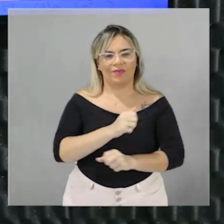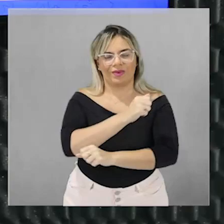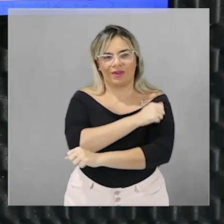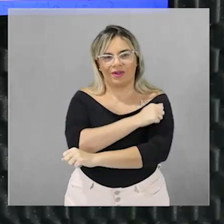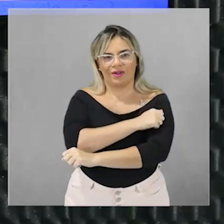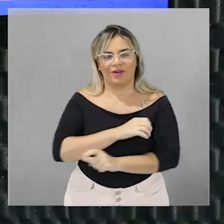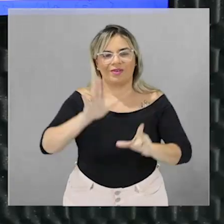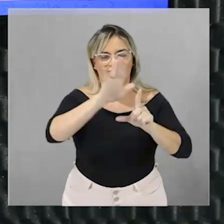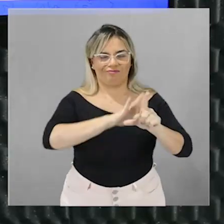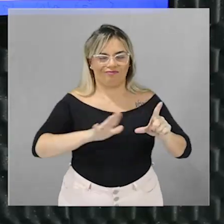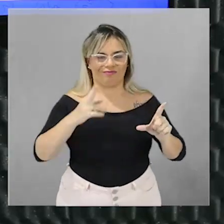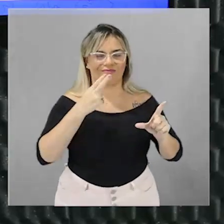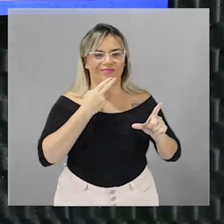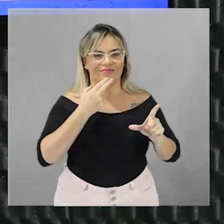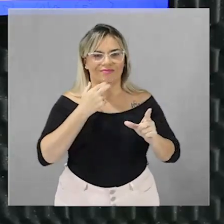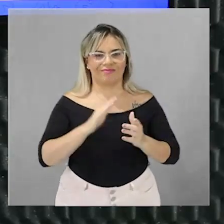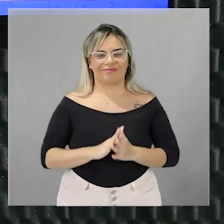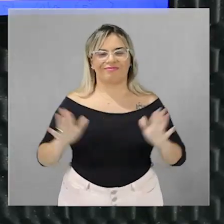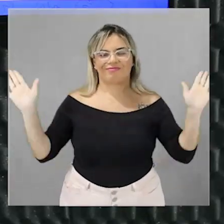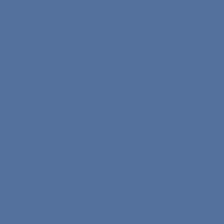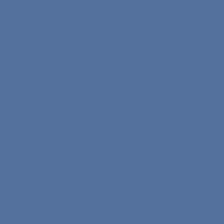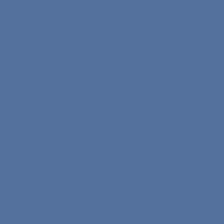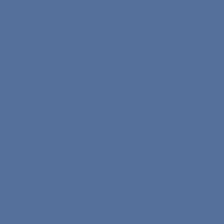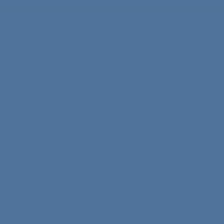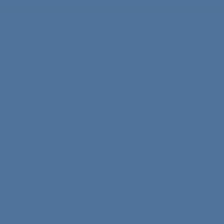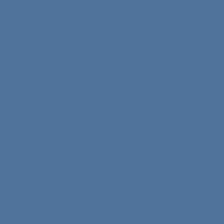aí. Plataforma Gonçalves Dias, valeu!